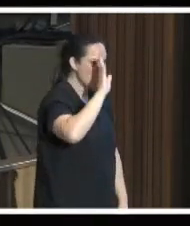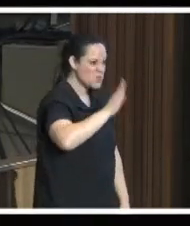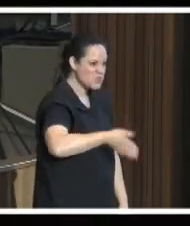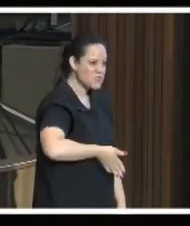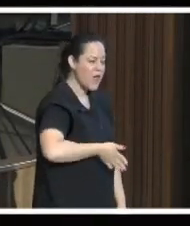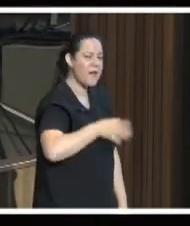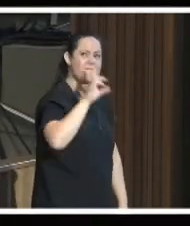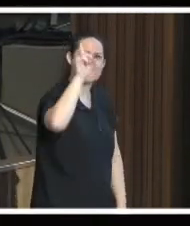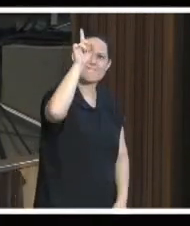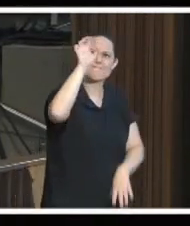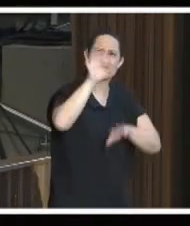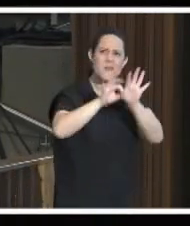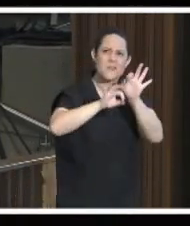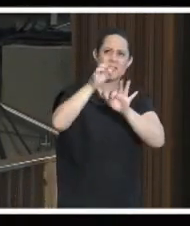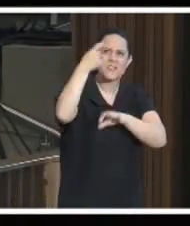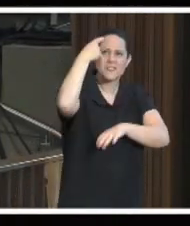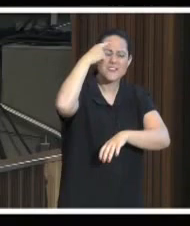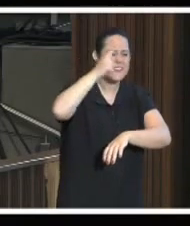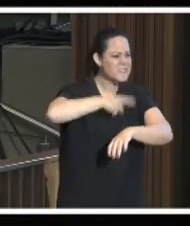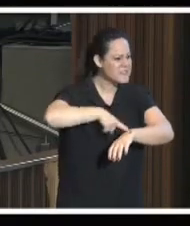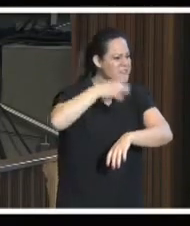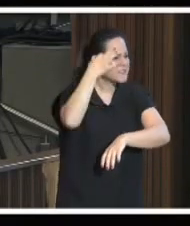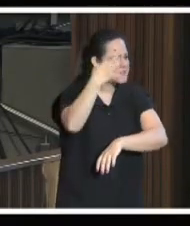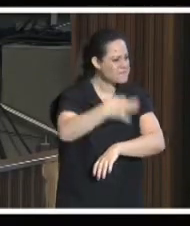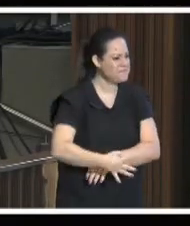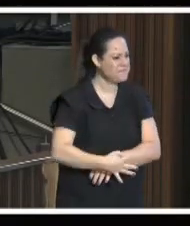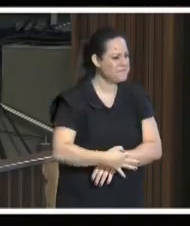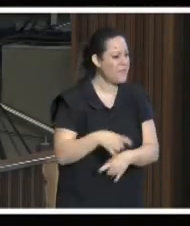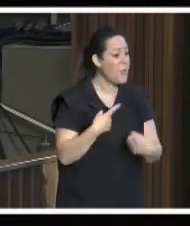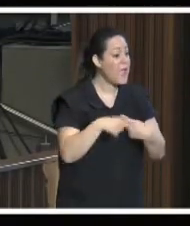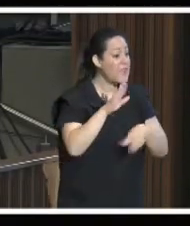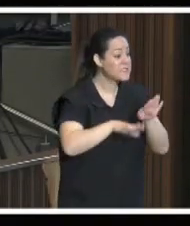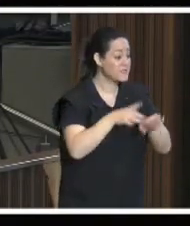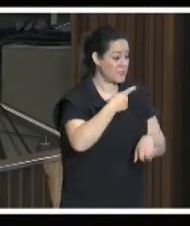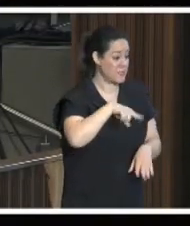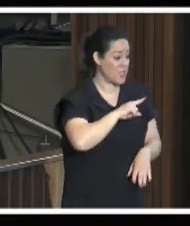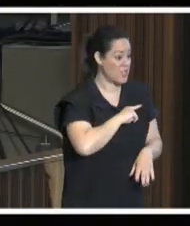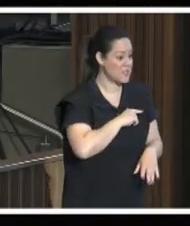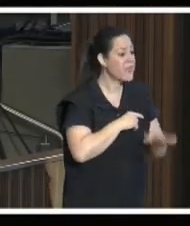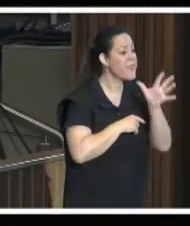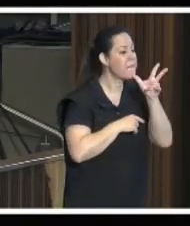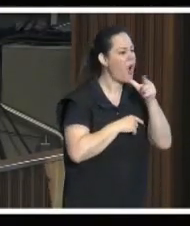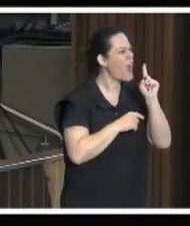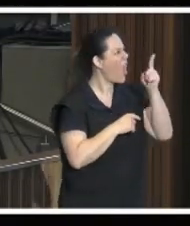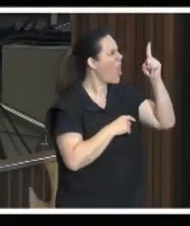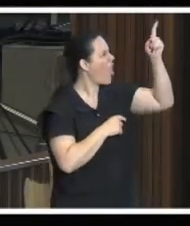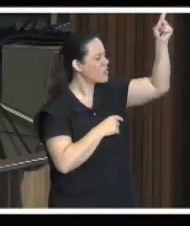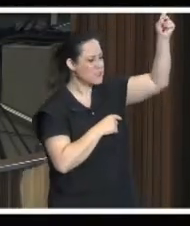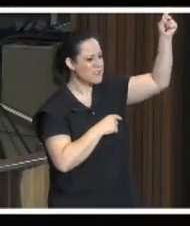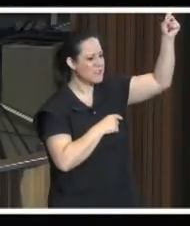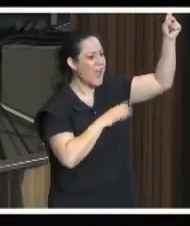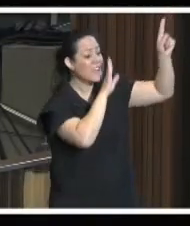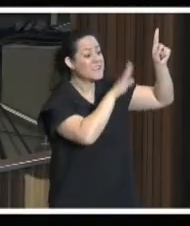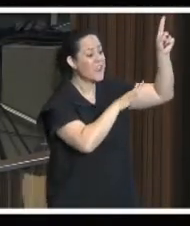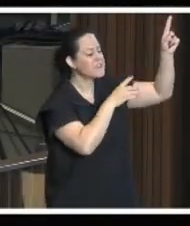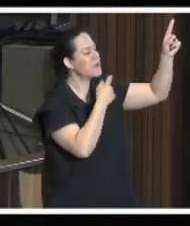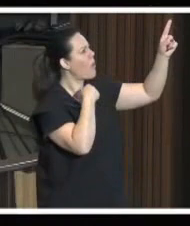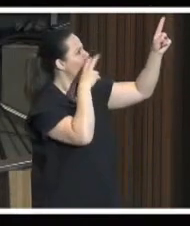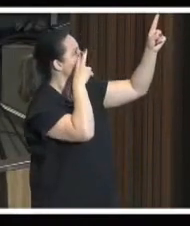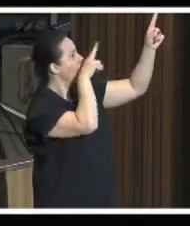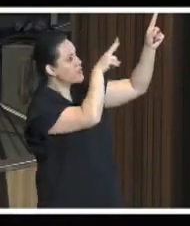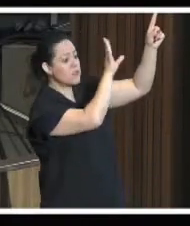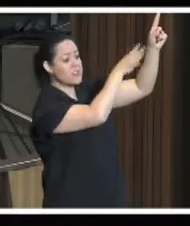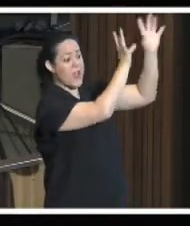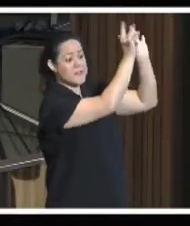hora certa, ela fizesse aquele trajeto para que os magos pudessem